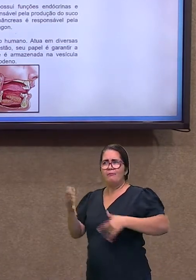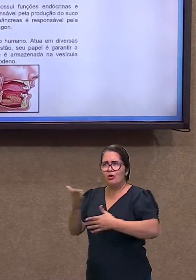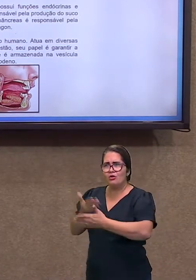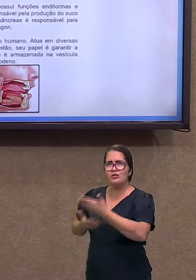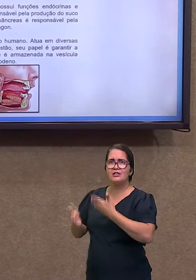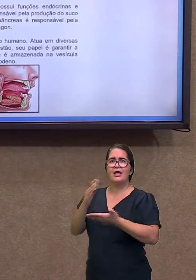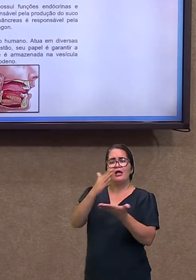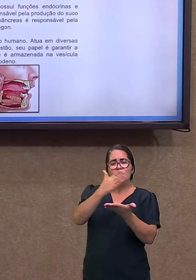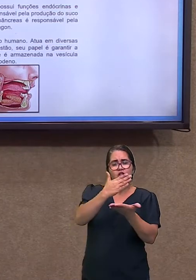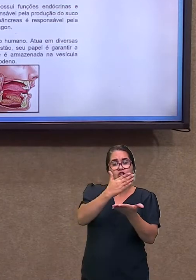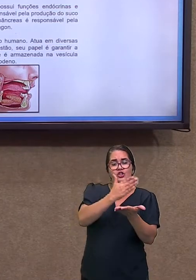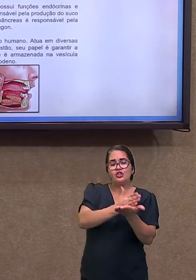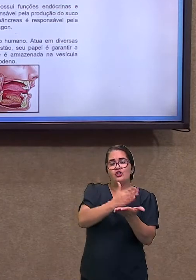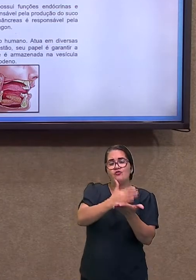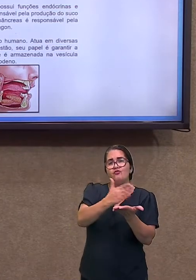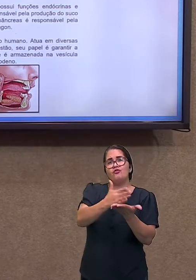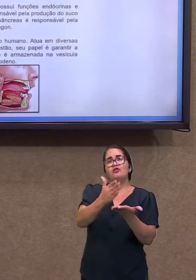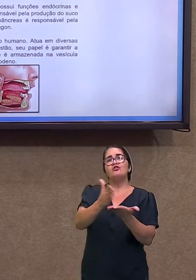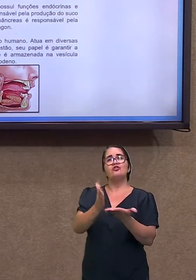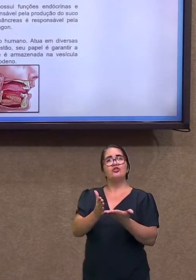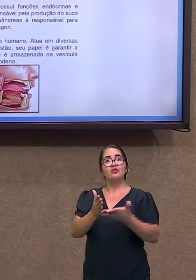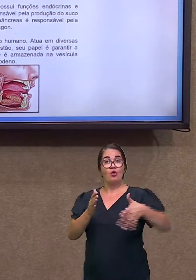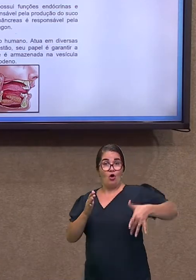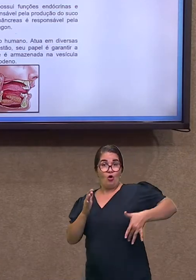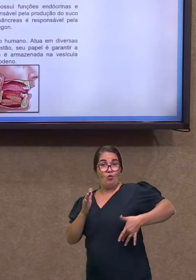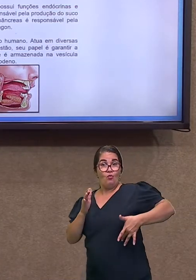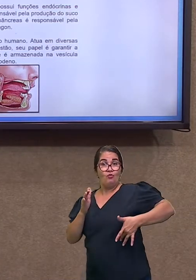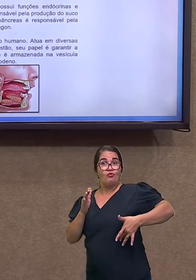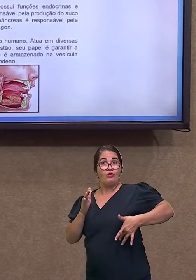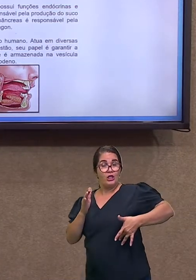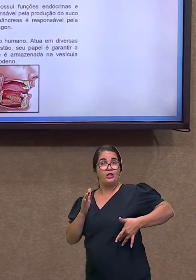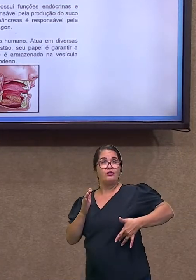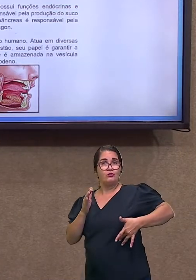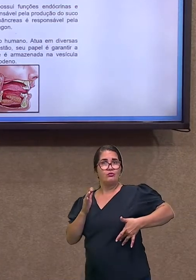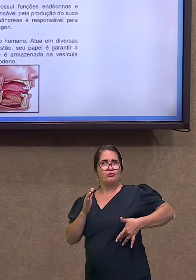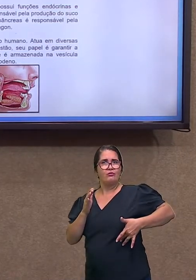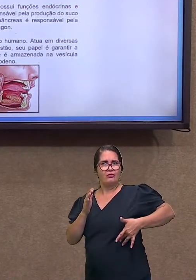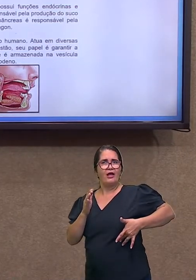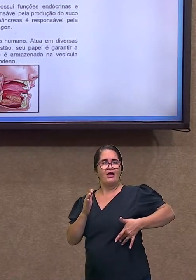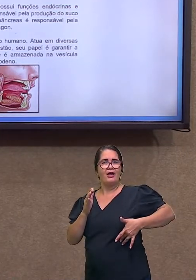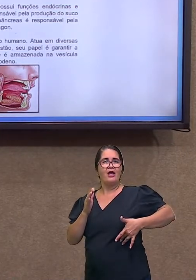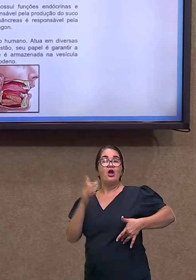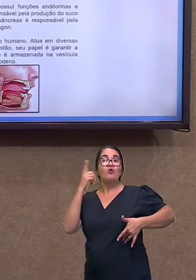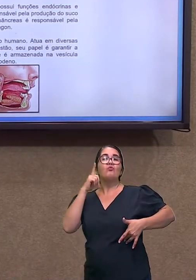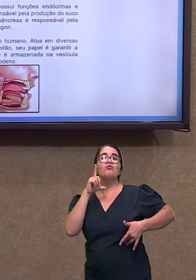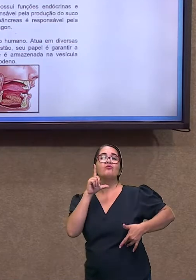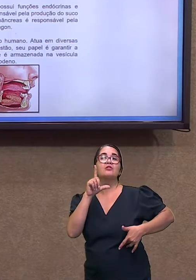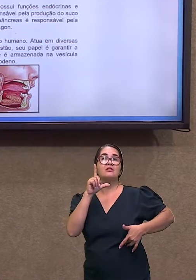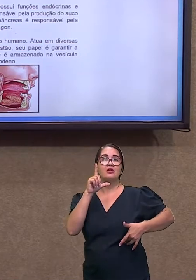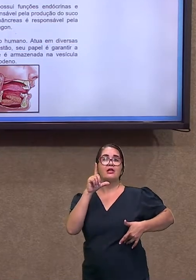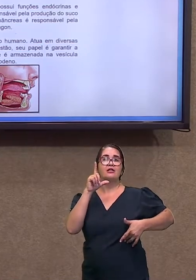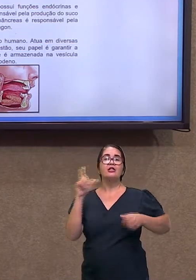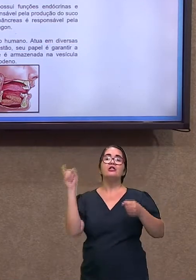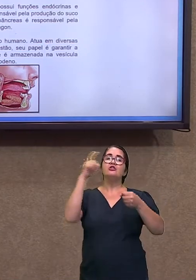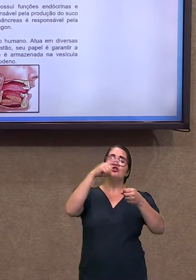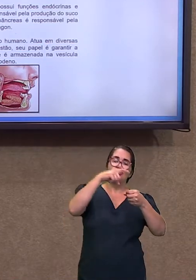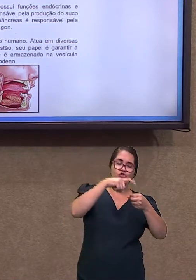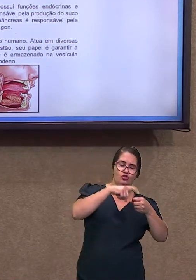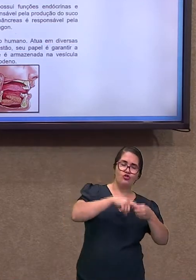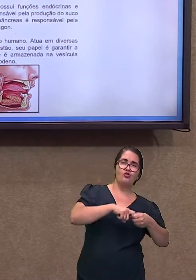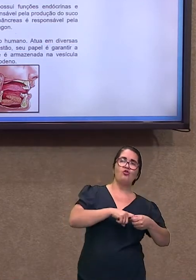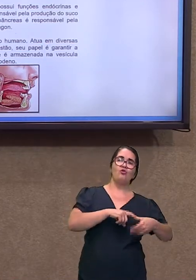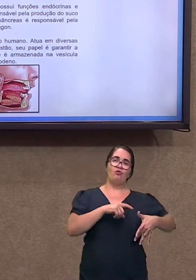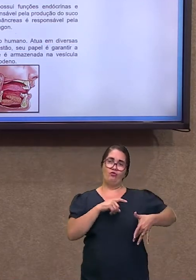em porções e aí ser doado. Por quê? Porque ele consegue se refazer, se regenerar, tá? Isso